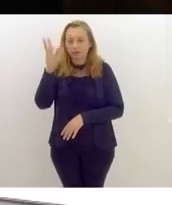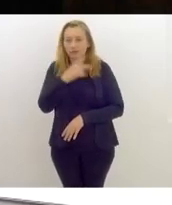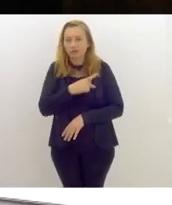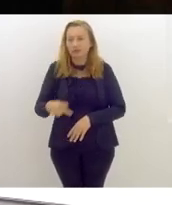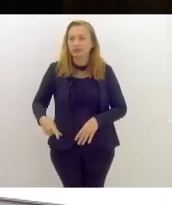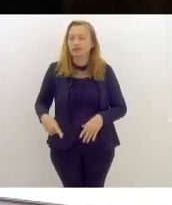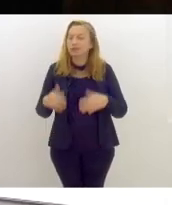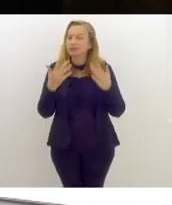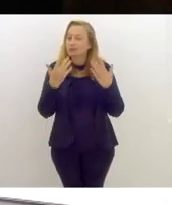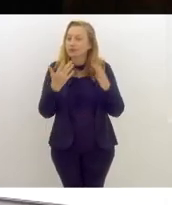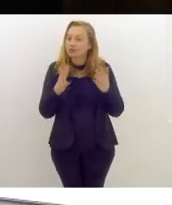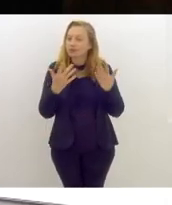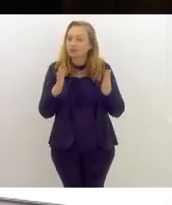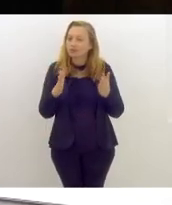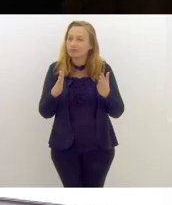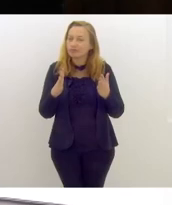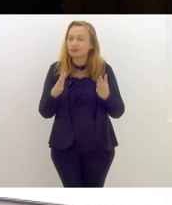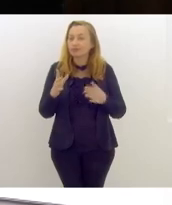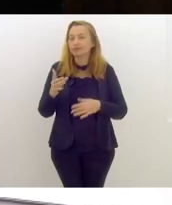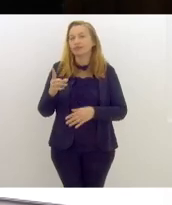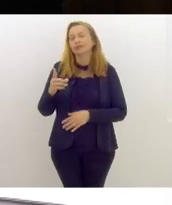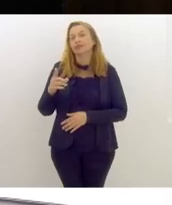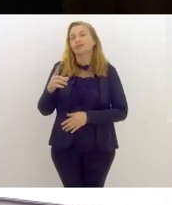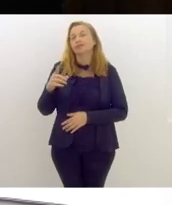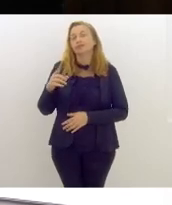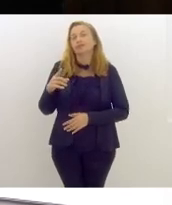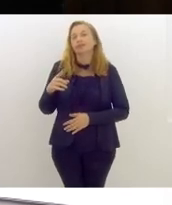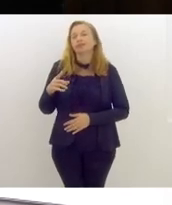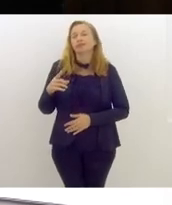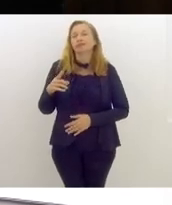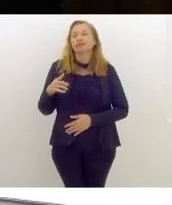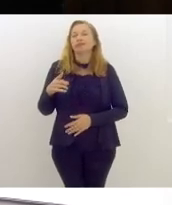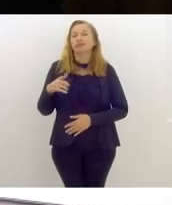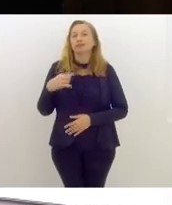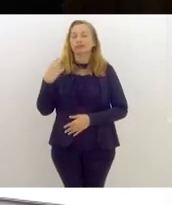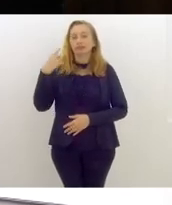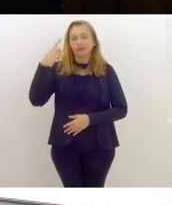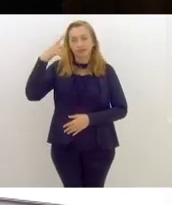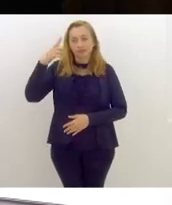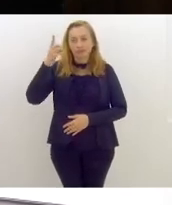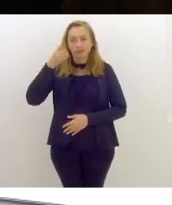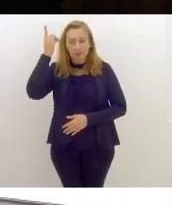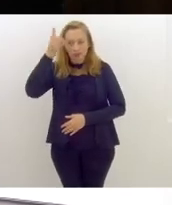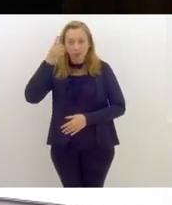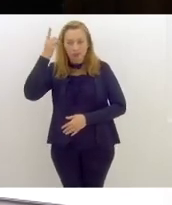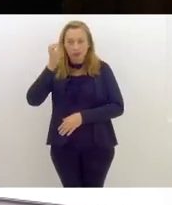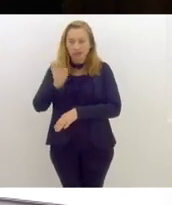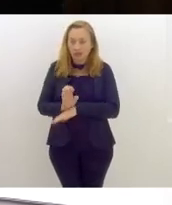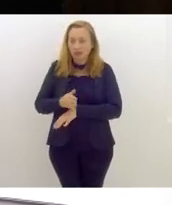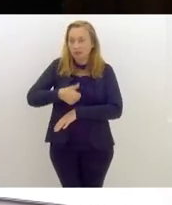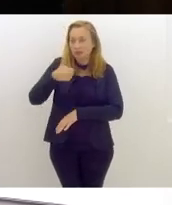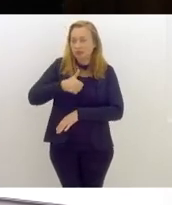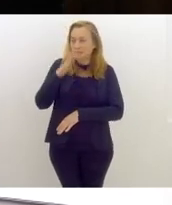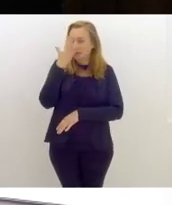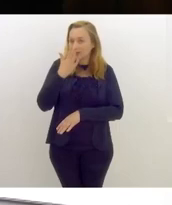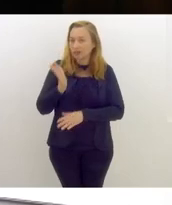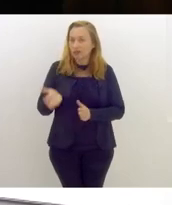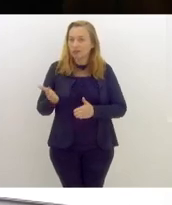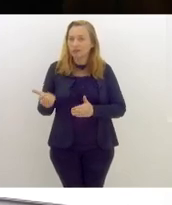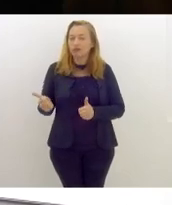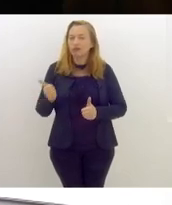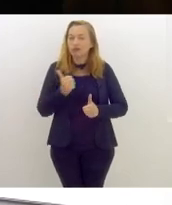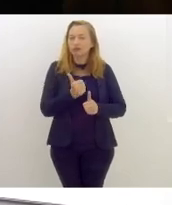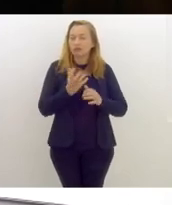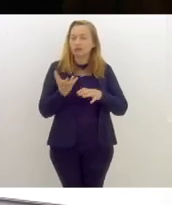Almir do Parlamento do Rio de Janeiro como deputado estadual eu que a partir de 1º de fevereiro vou ocupar uma cadeira no